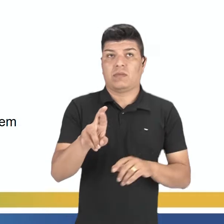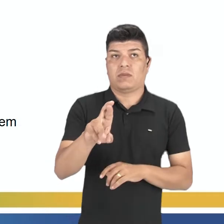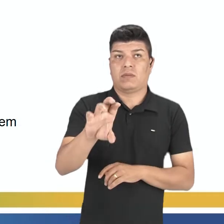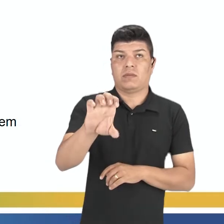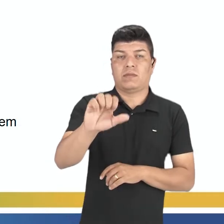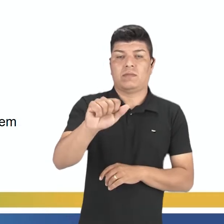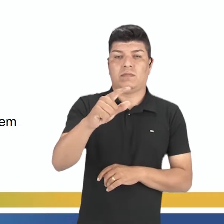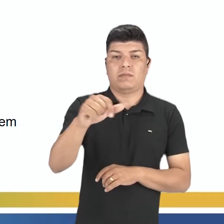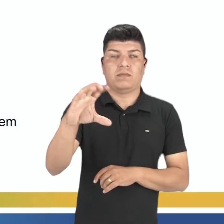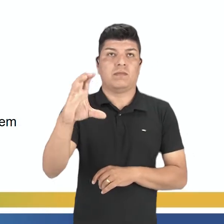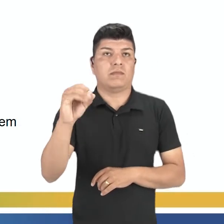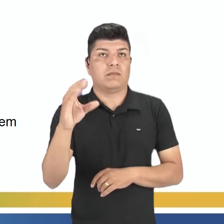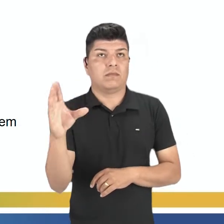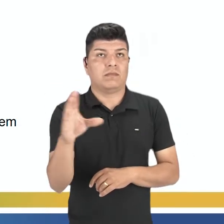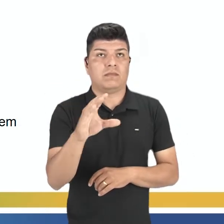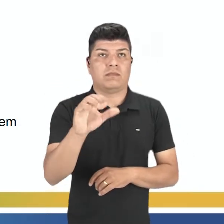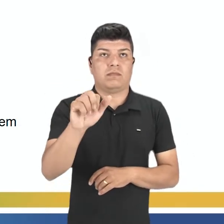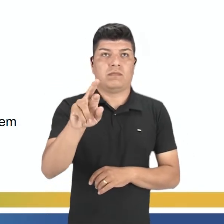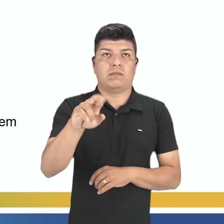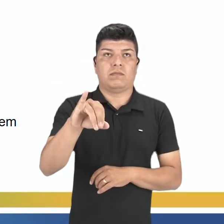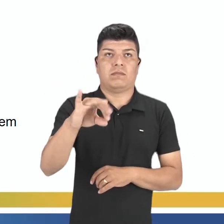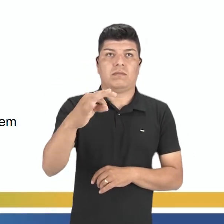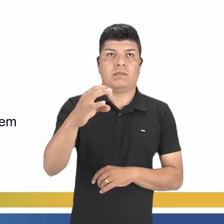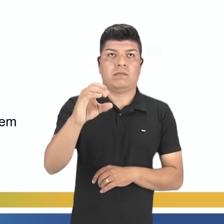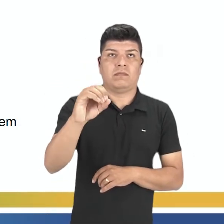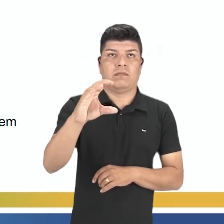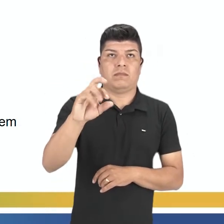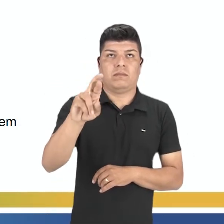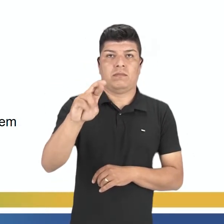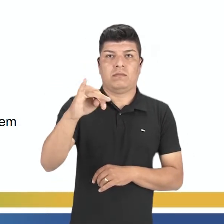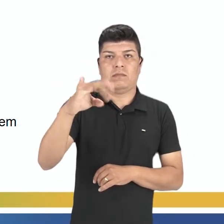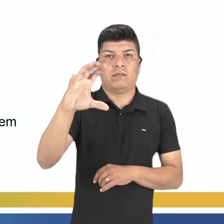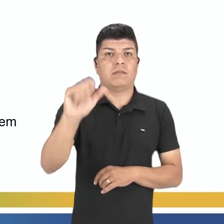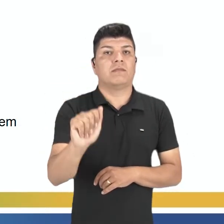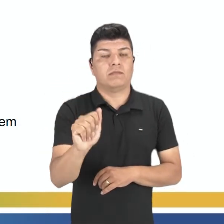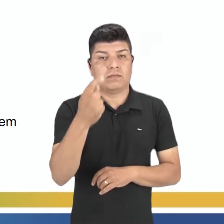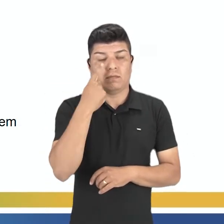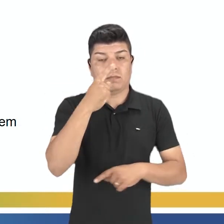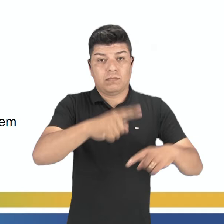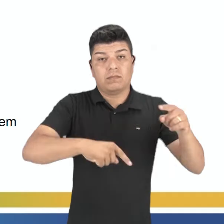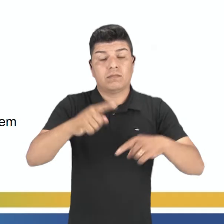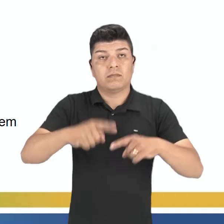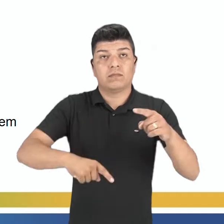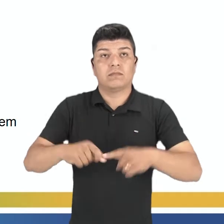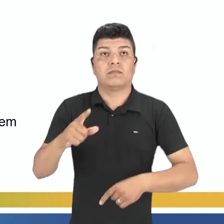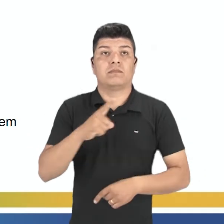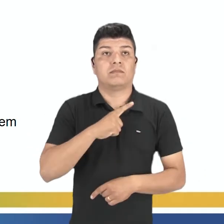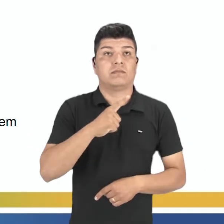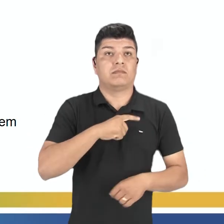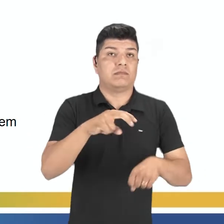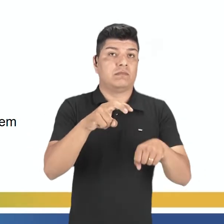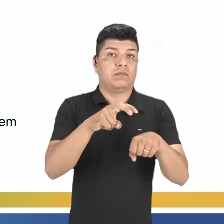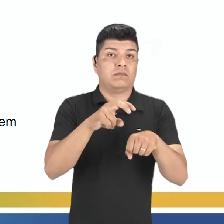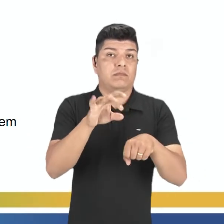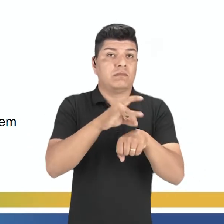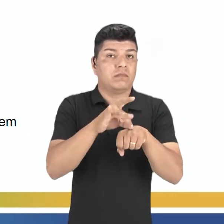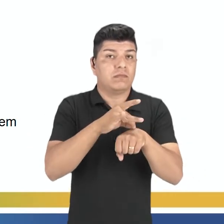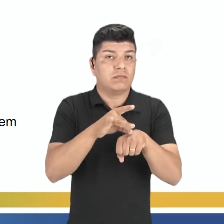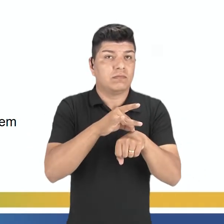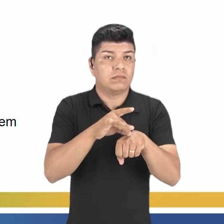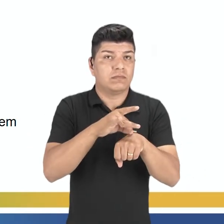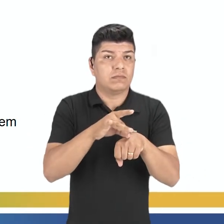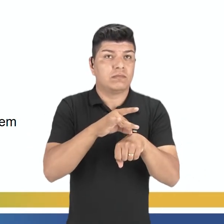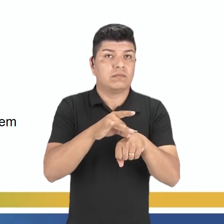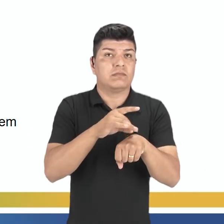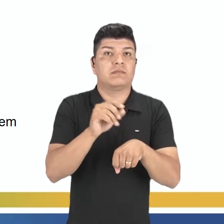justamente para tentar organizar as situações. Olhada aí no nosso material. Nós temos aí a parte negrito, né? Vamos